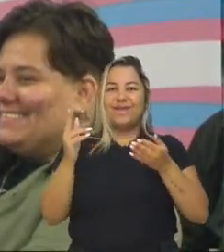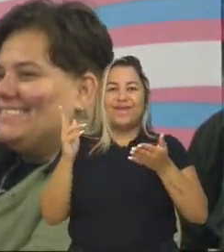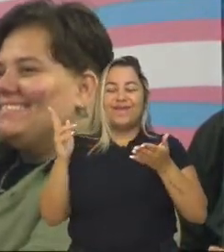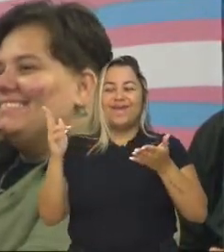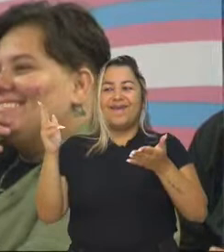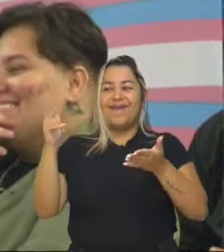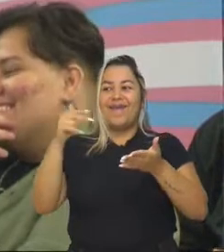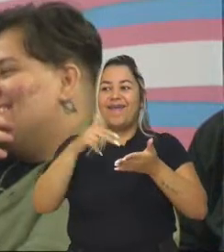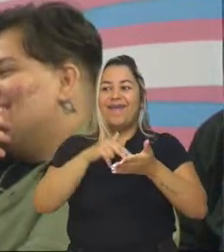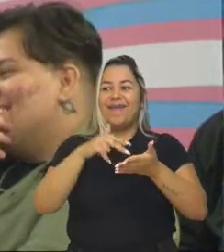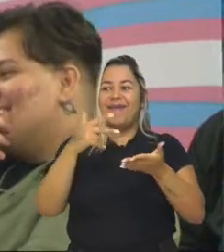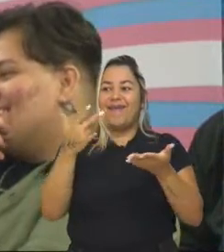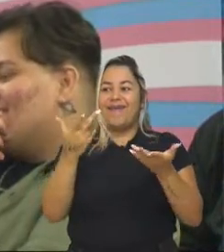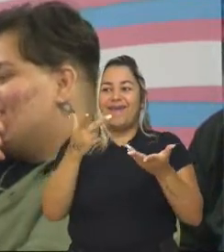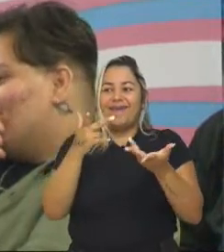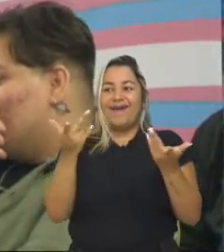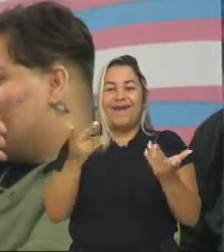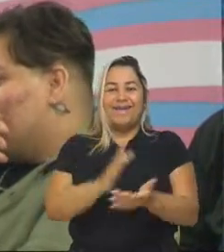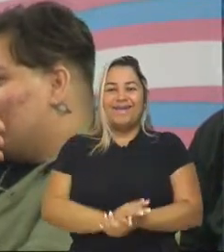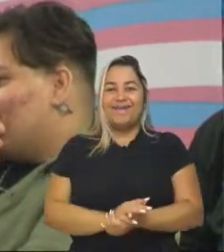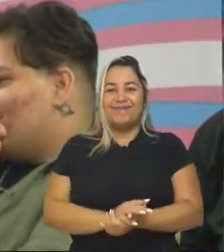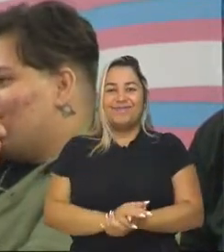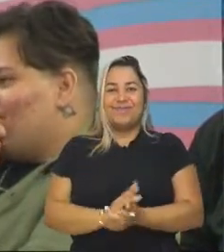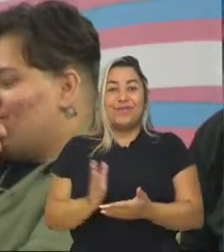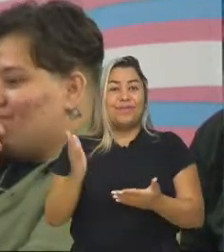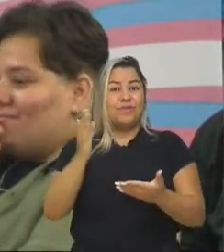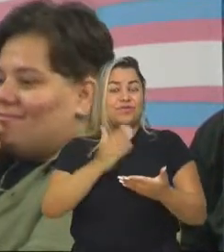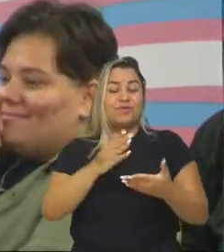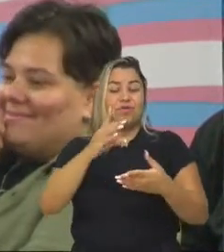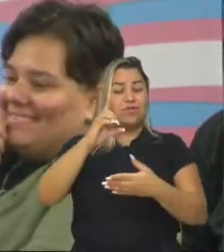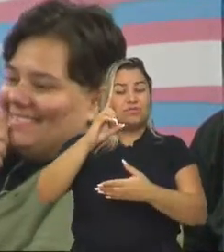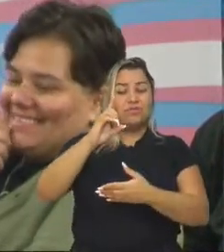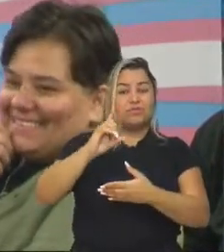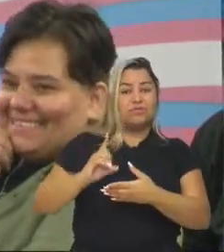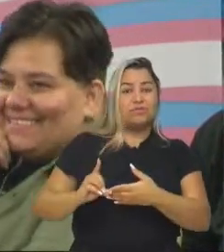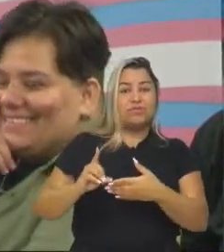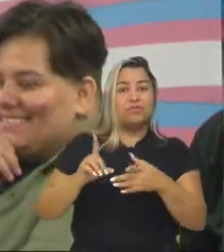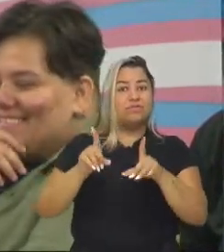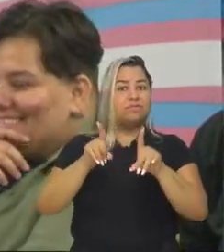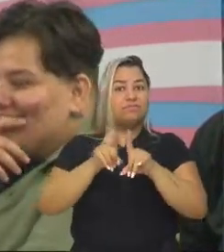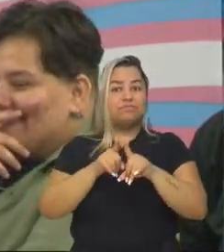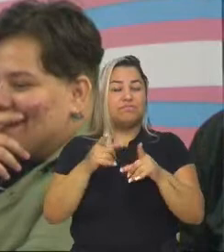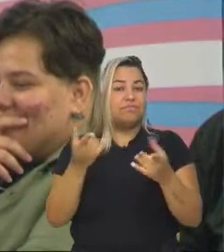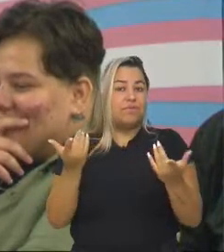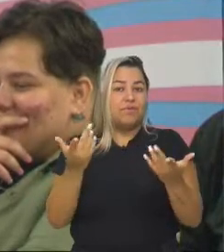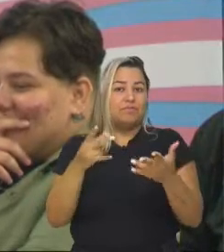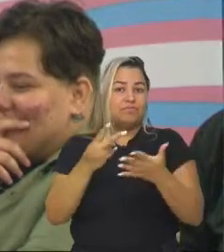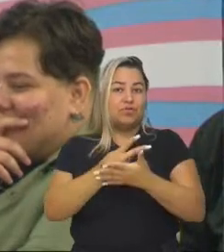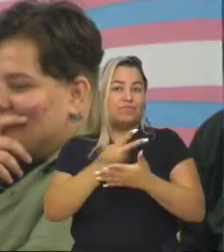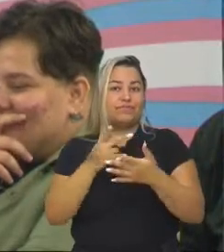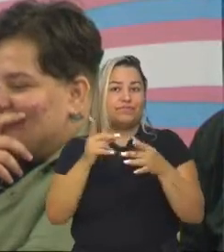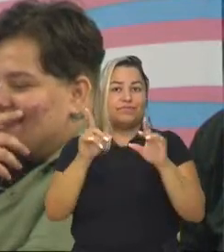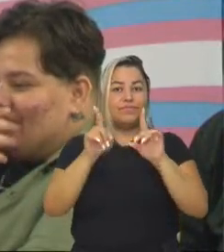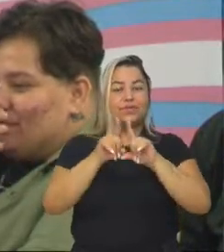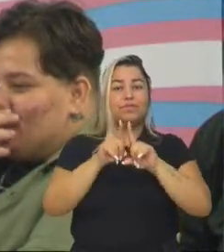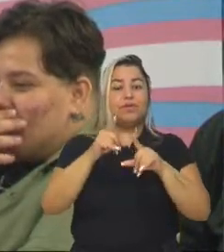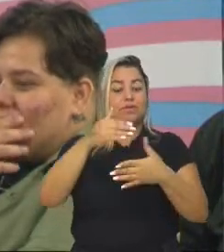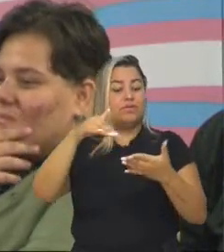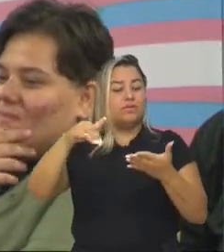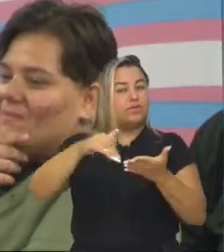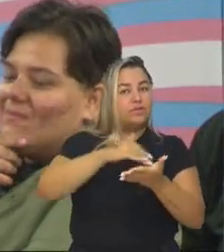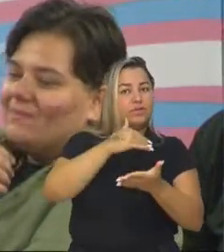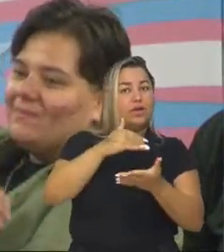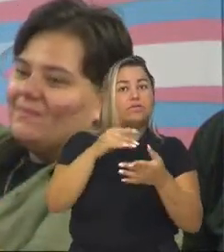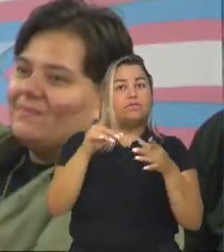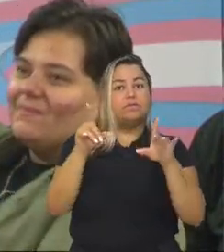no sistema conselho, mas como eu caí de paraquedas na diretoria, como secretária, como conselheira secretária. E